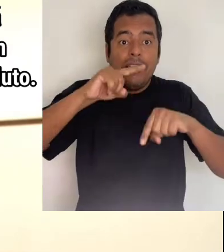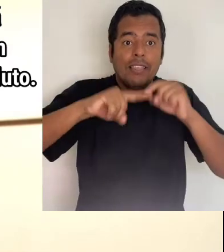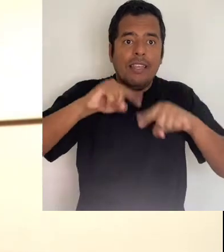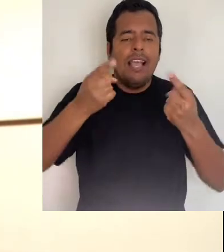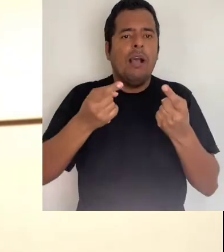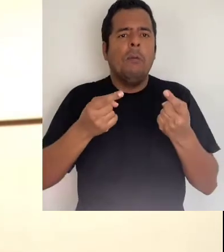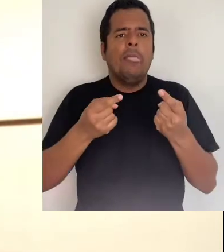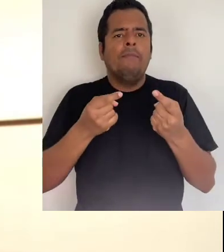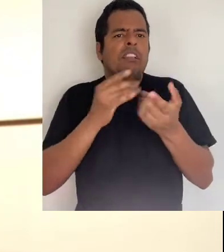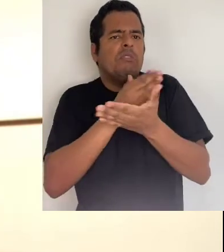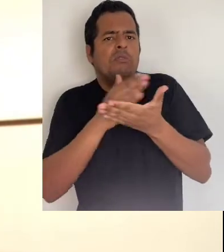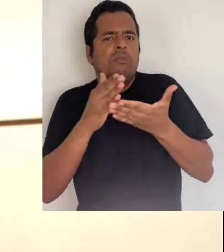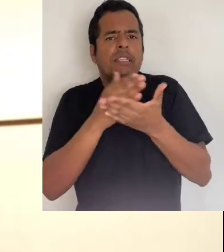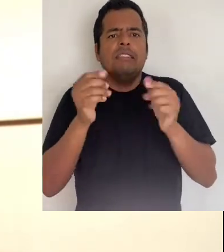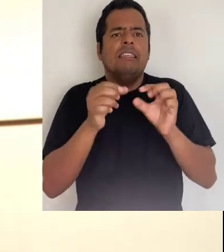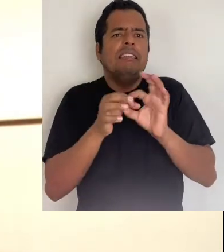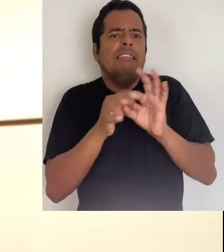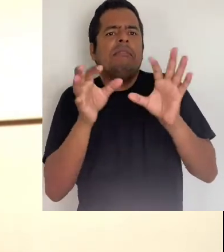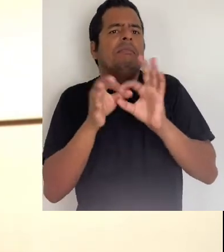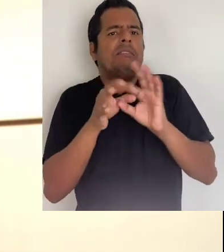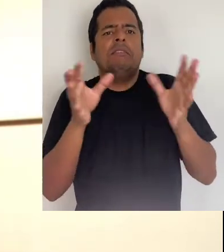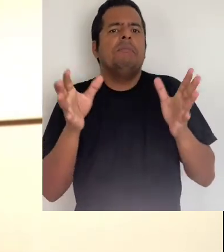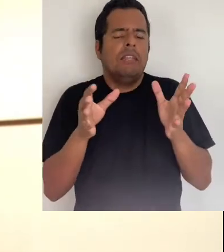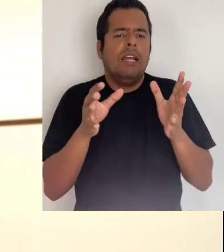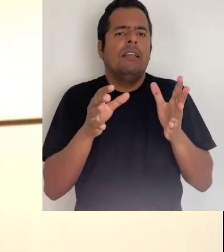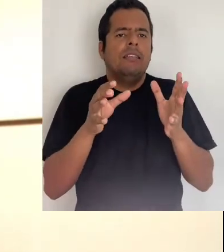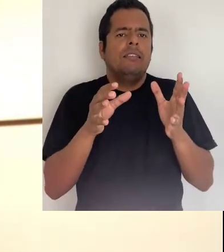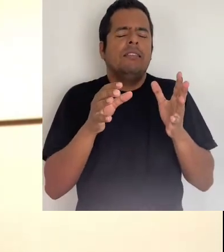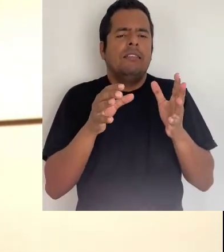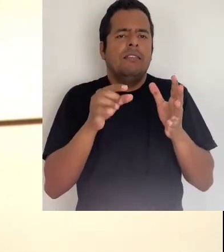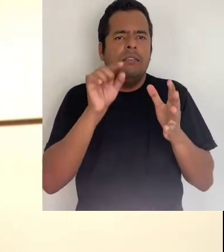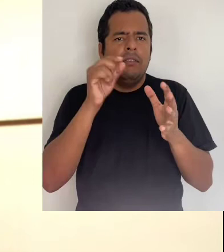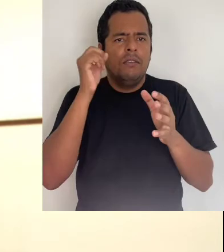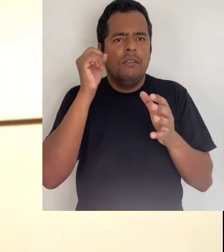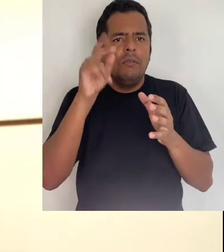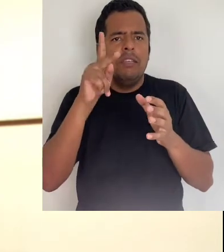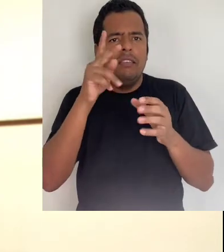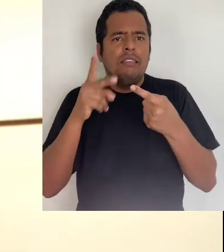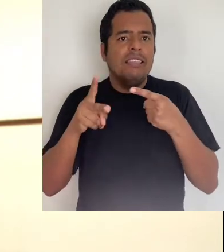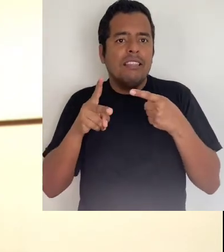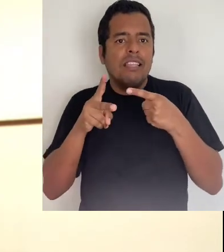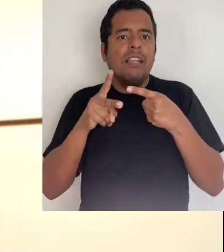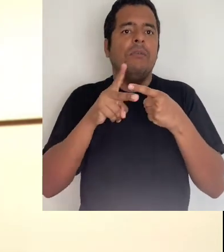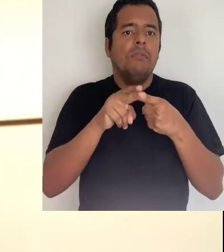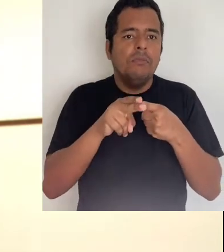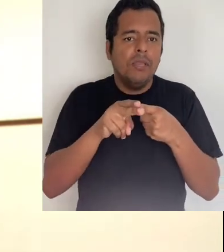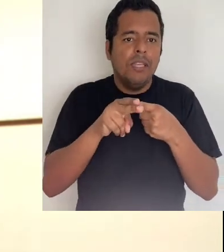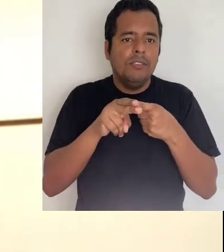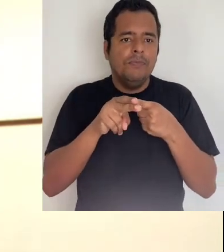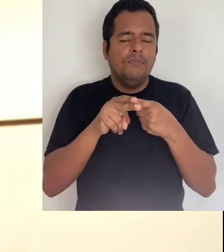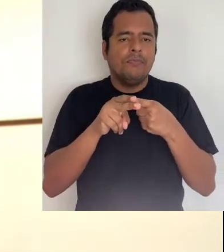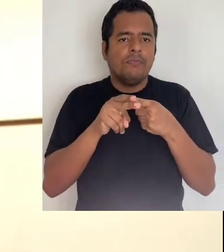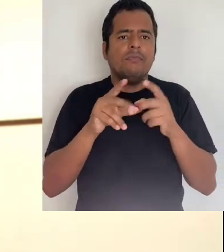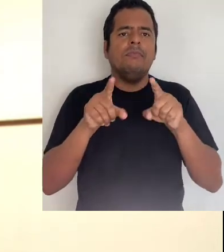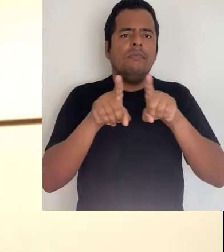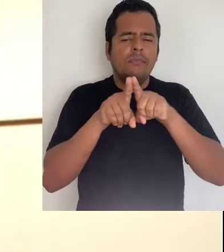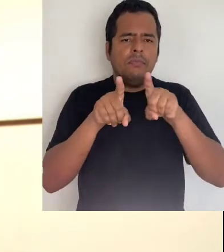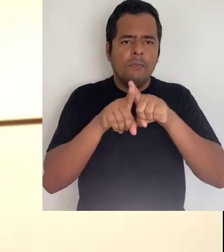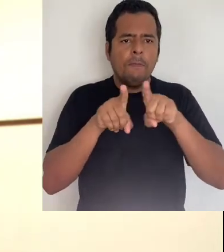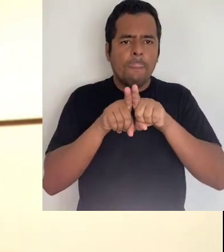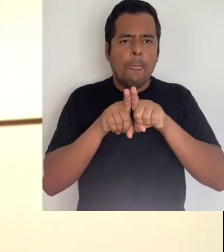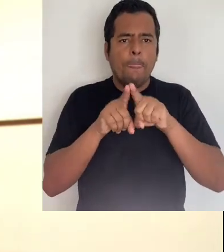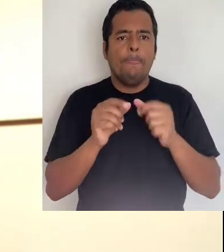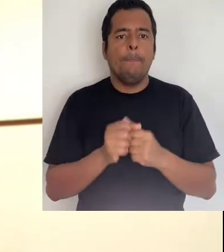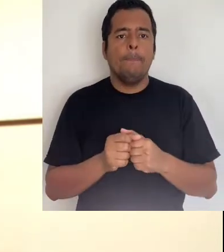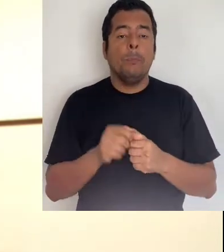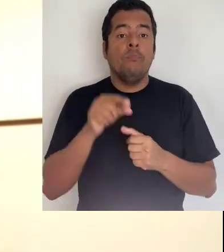balão possa ser aberto, ele comece a liberar materiais voláteis, tá? E como a gente tem esse material a ser